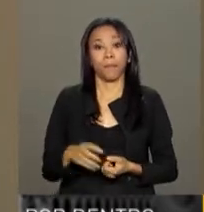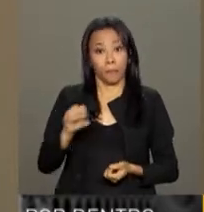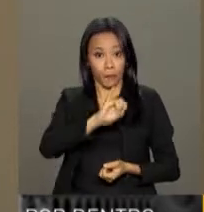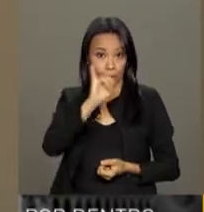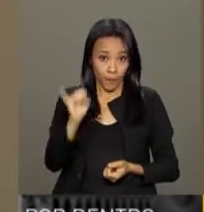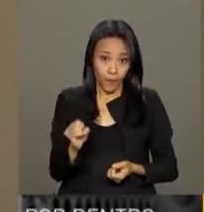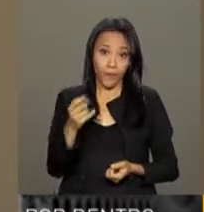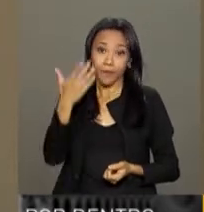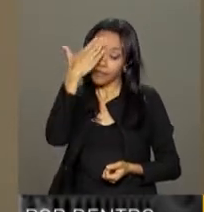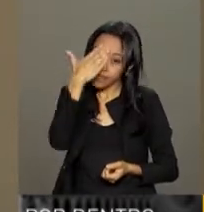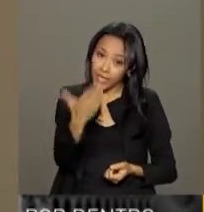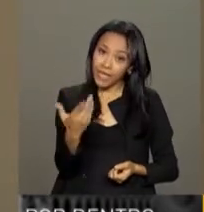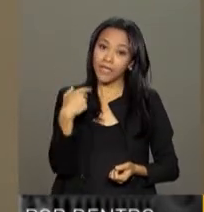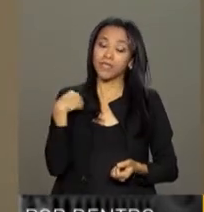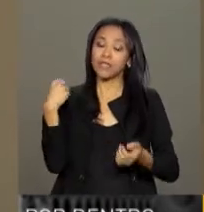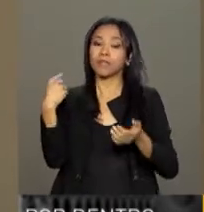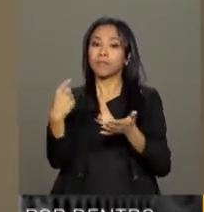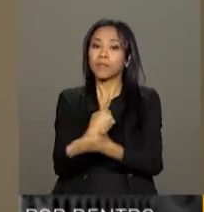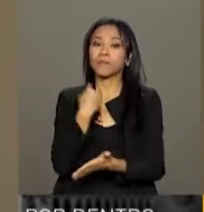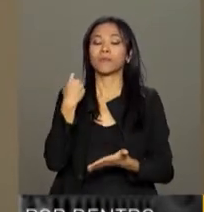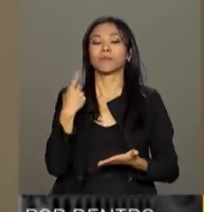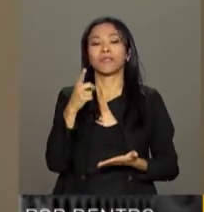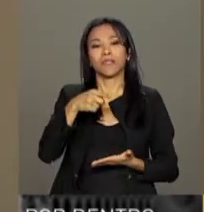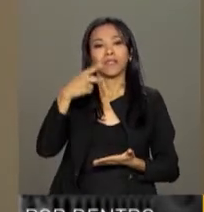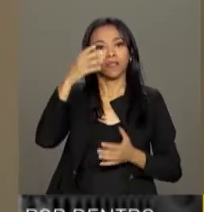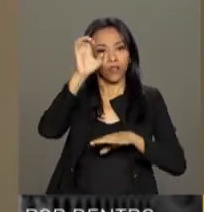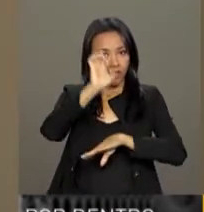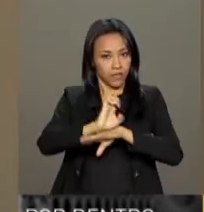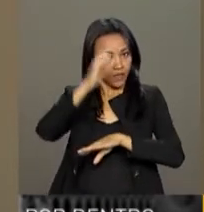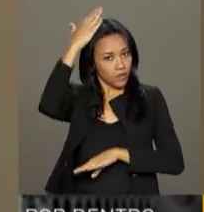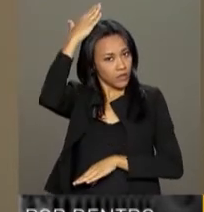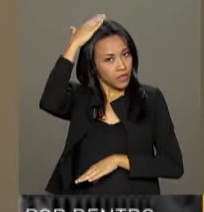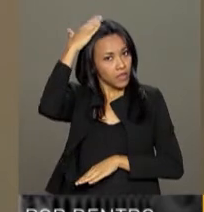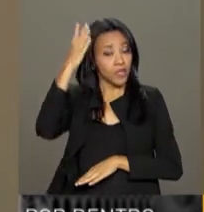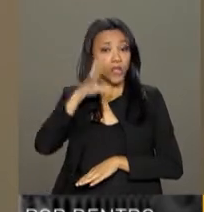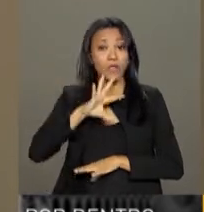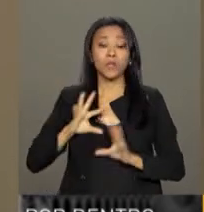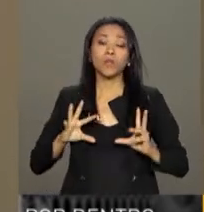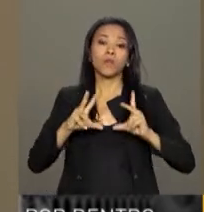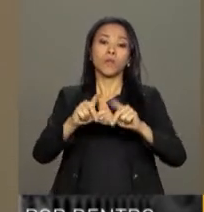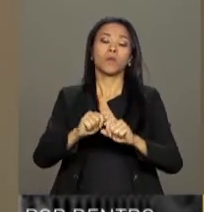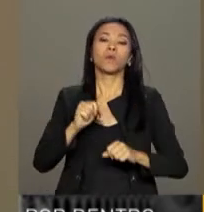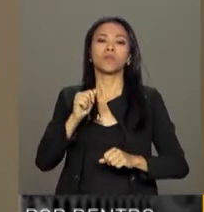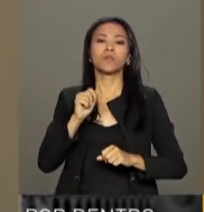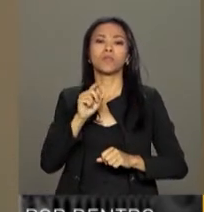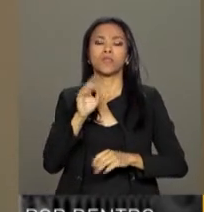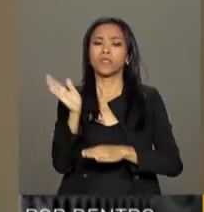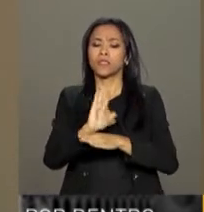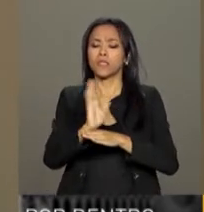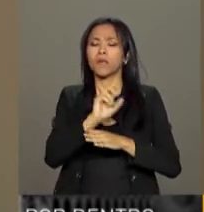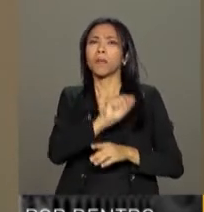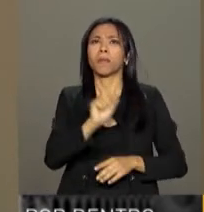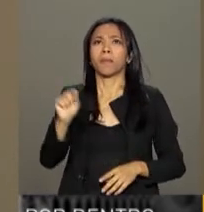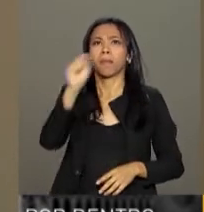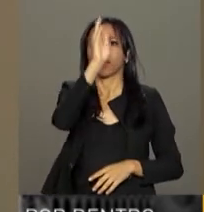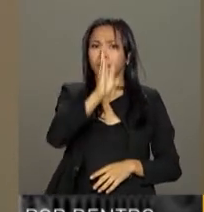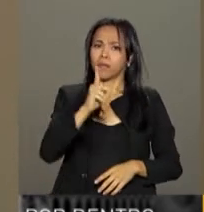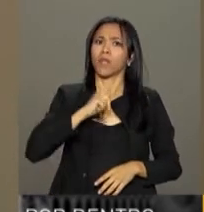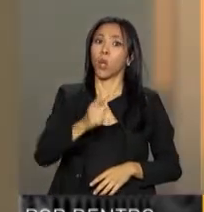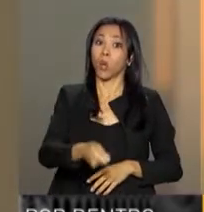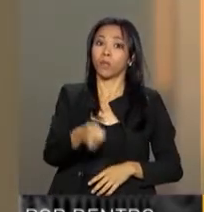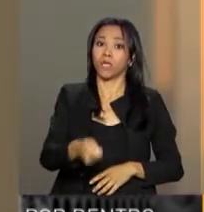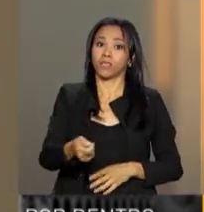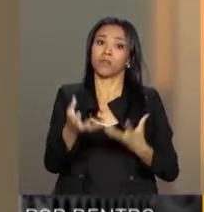antonio muito obrigado pela sua pergunta que vem do paraná todos os cinemas do brasil eles têm a obrigação de aceitar a